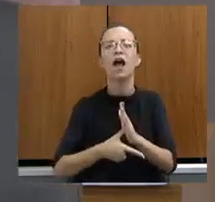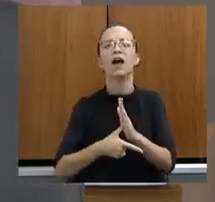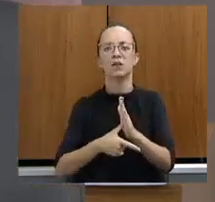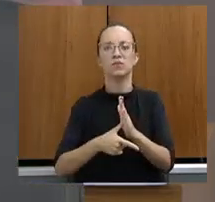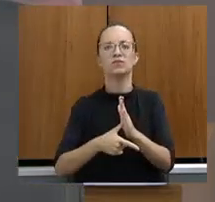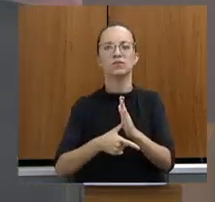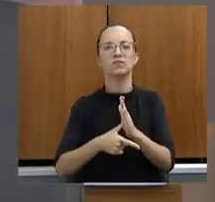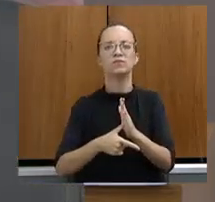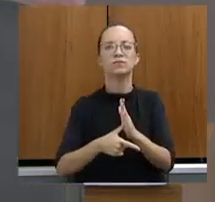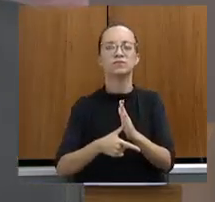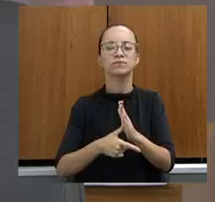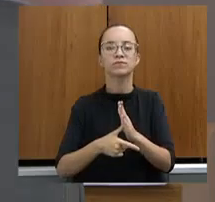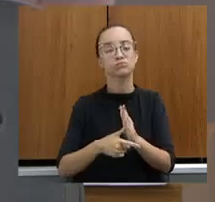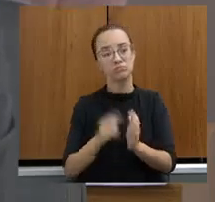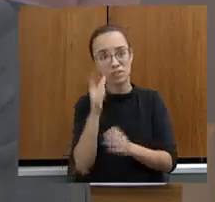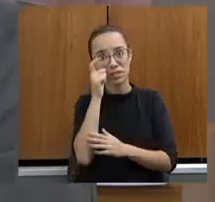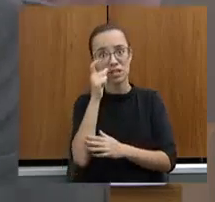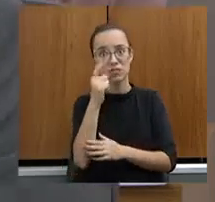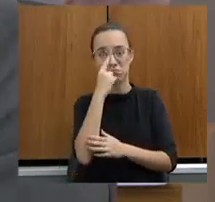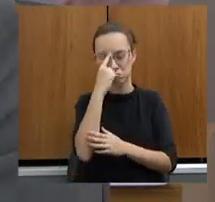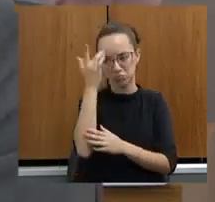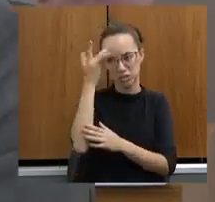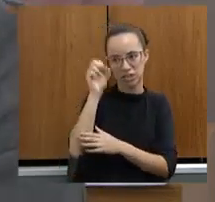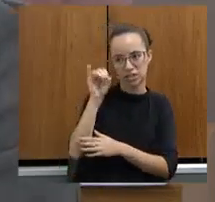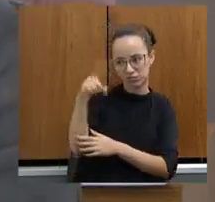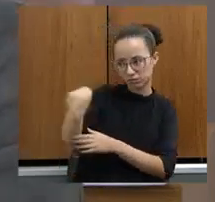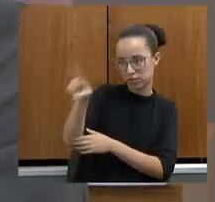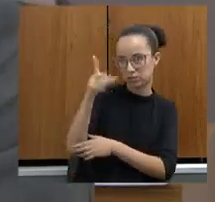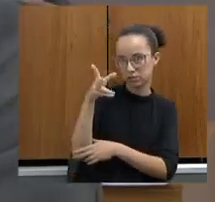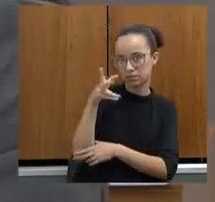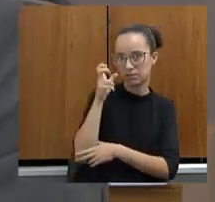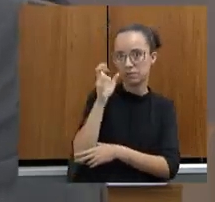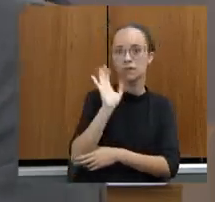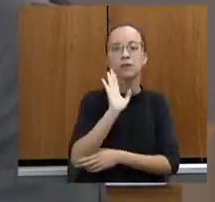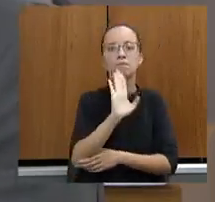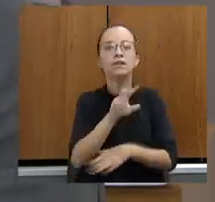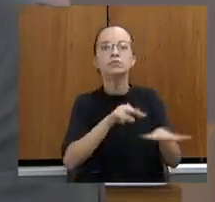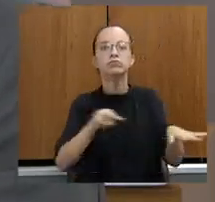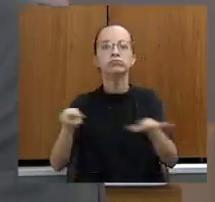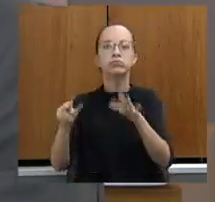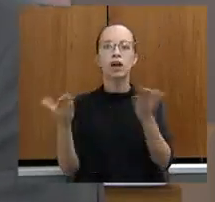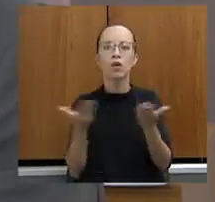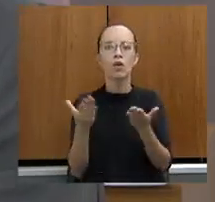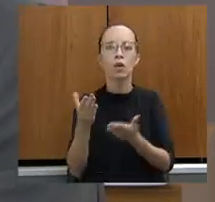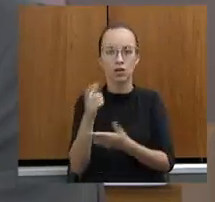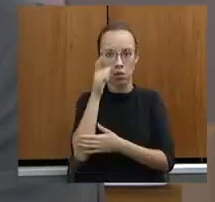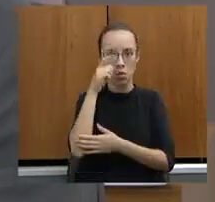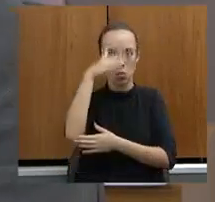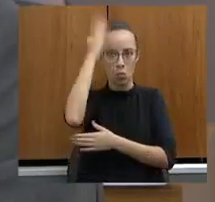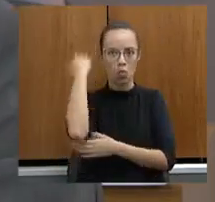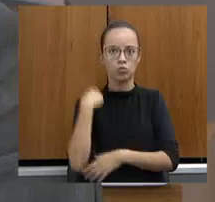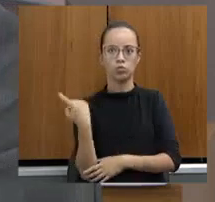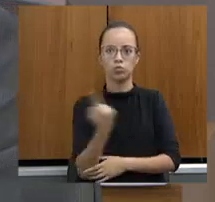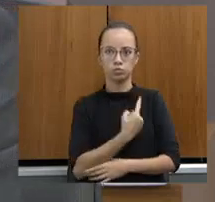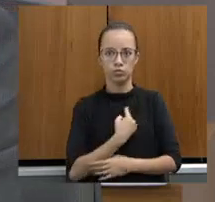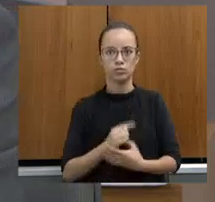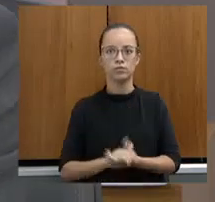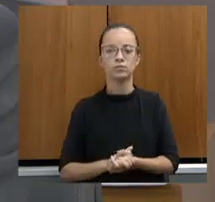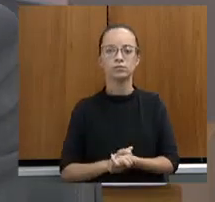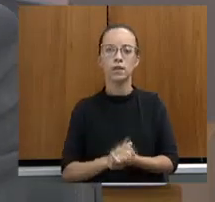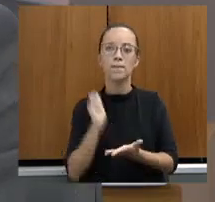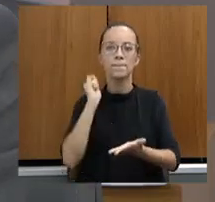até um ponto Interessante não sei se meus colegas perceberam essa semana o nosso Governador né fez